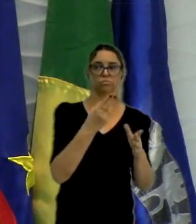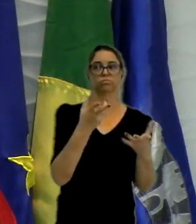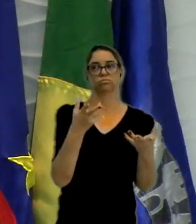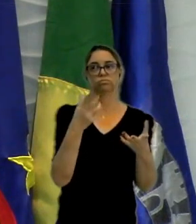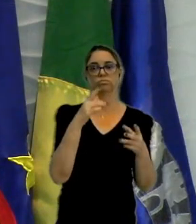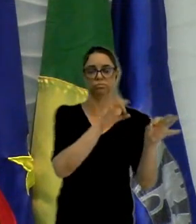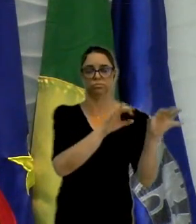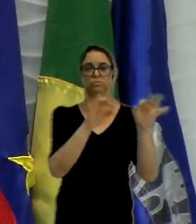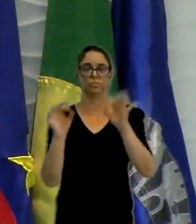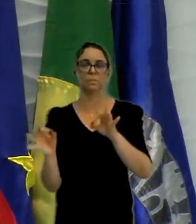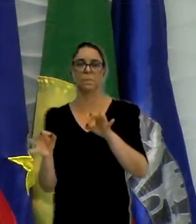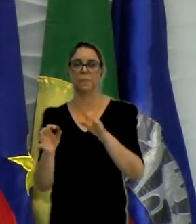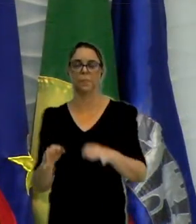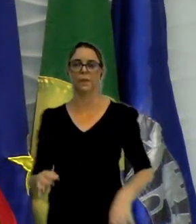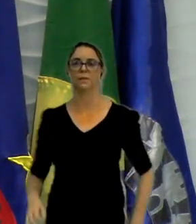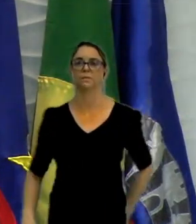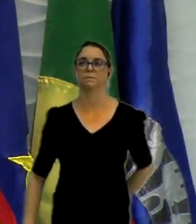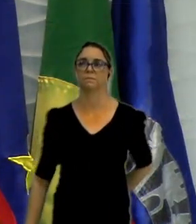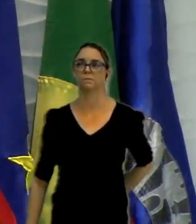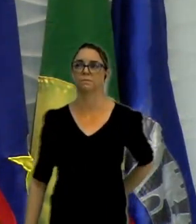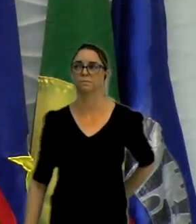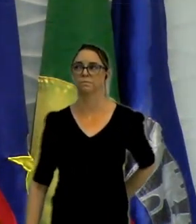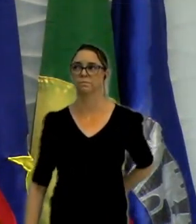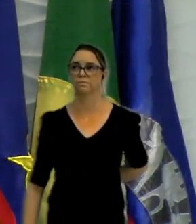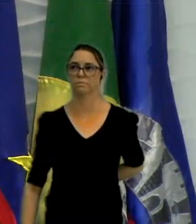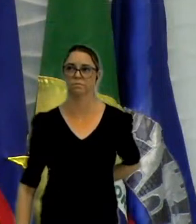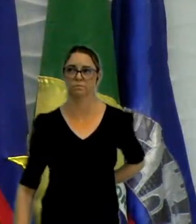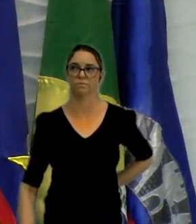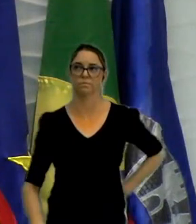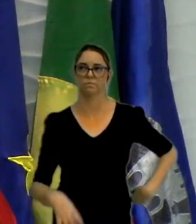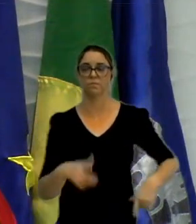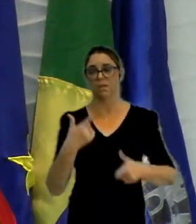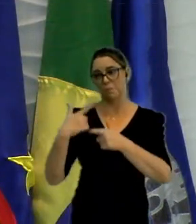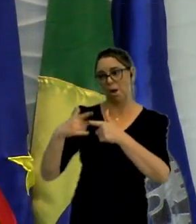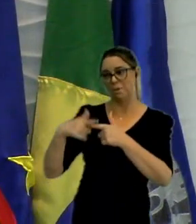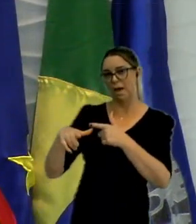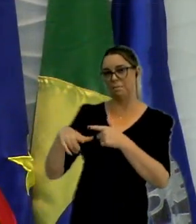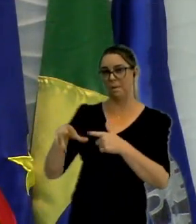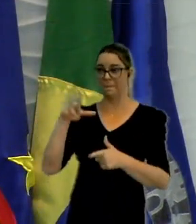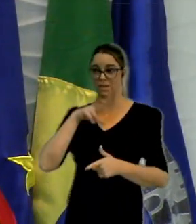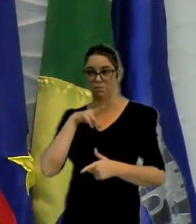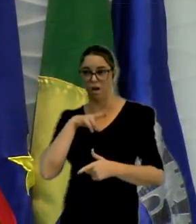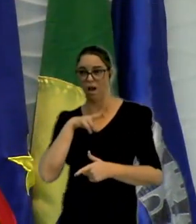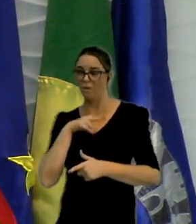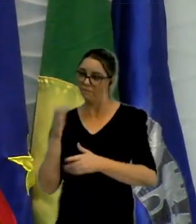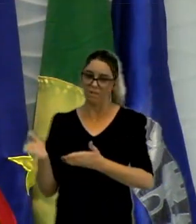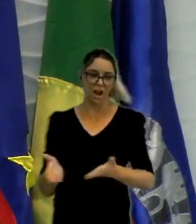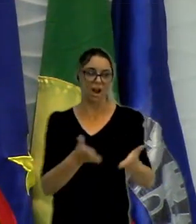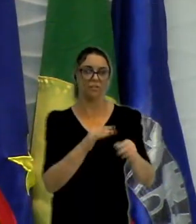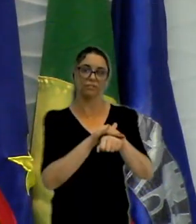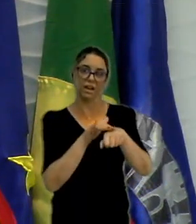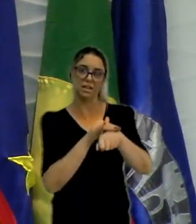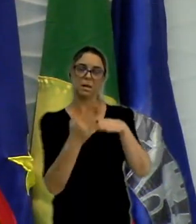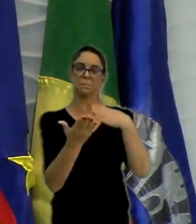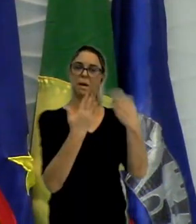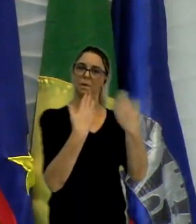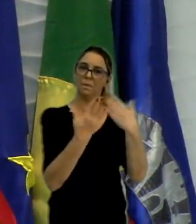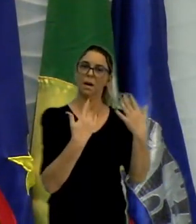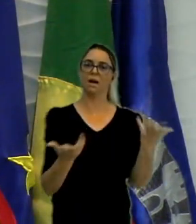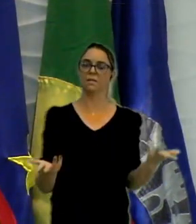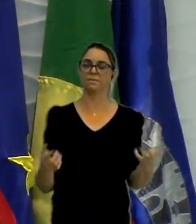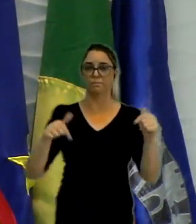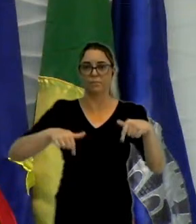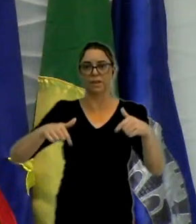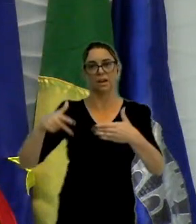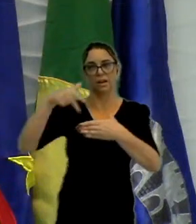O problema que eu tenho com A ou com B, eu tenho que resolver com ele, problema pessoal com ele. Aqui na tribuna nós temos que resolver o problema da cidade,